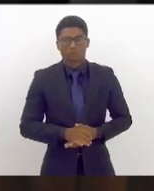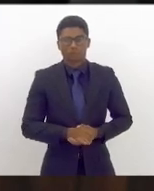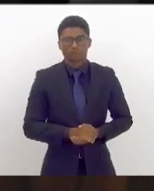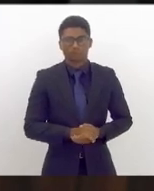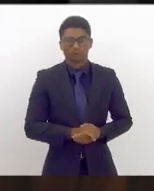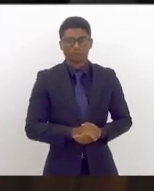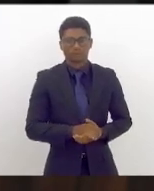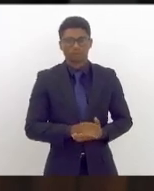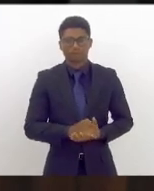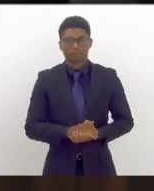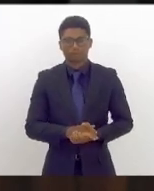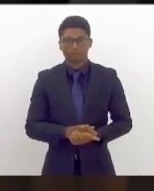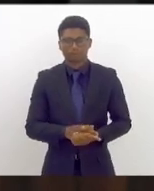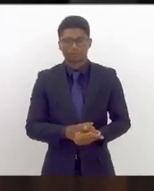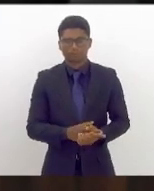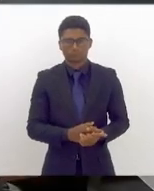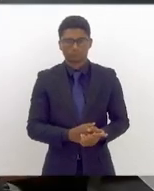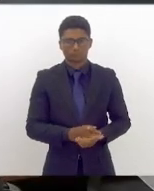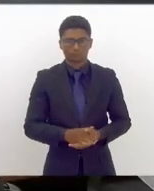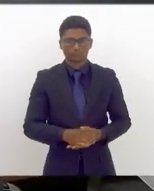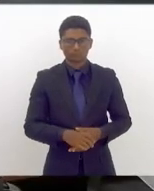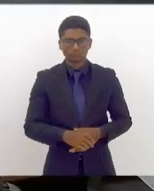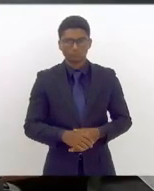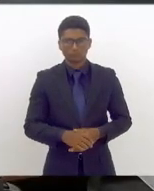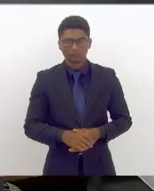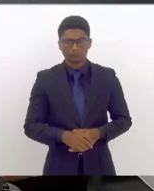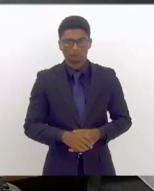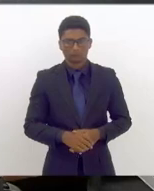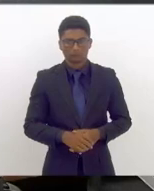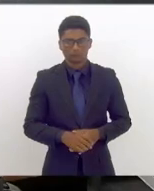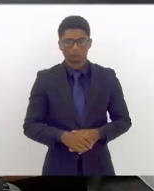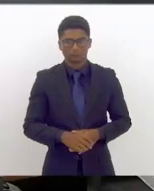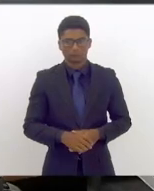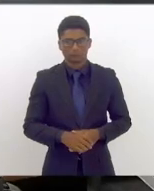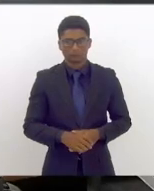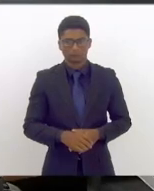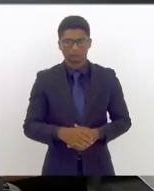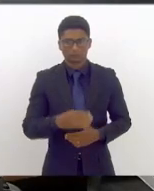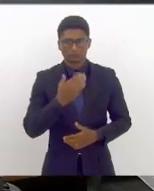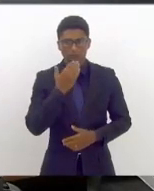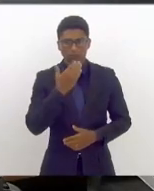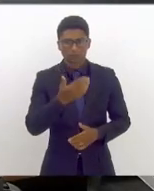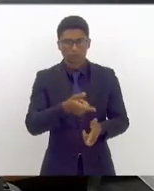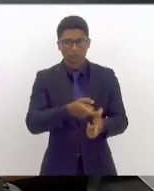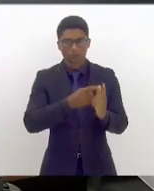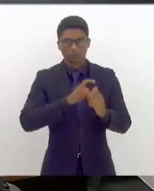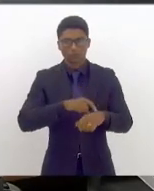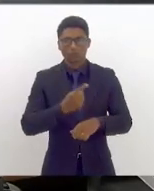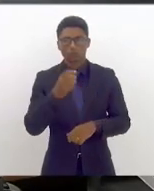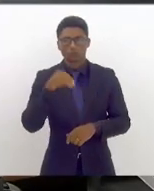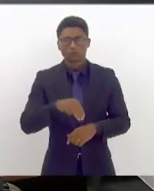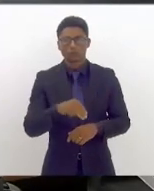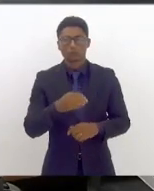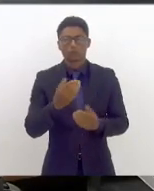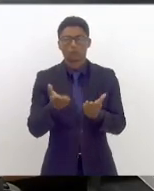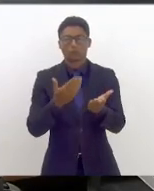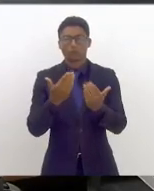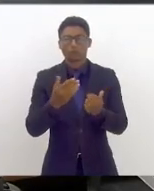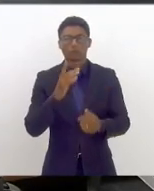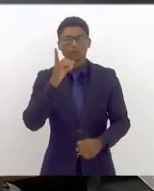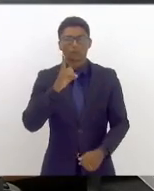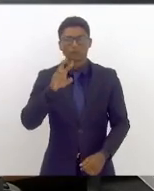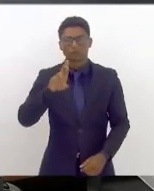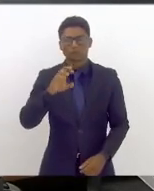som vai lá Baixa lá eu vou pedir só suspensão Por Um Minuto para dar uma palavrinha aqui com o deputado Rodrigo Bacelar